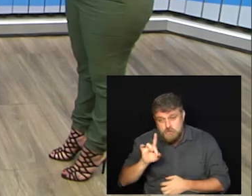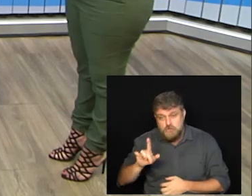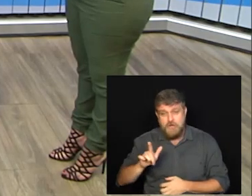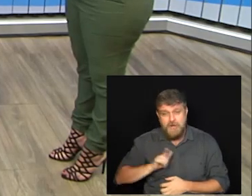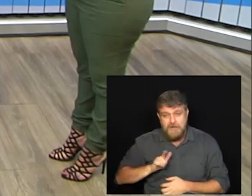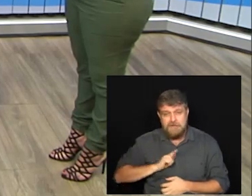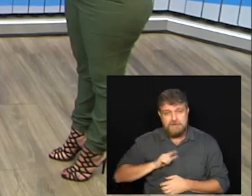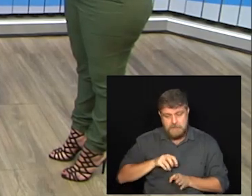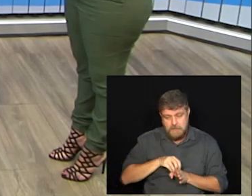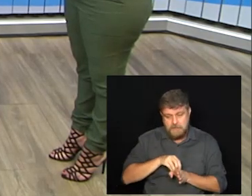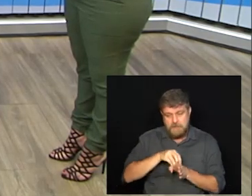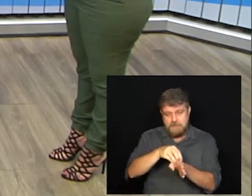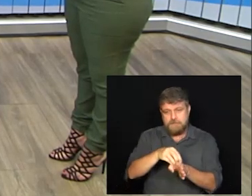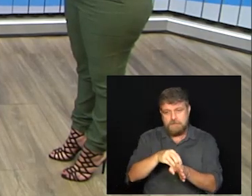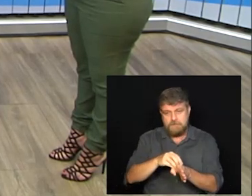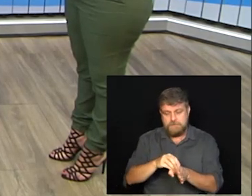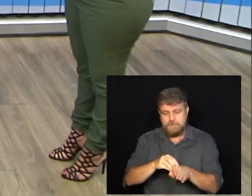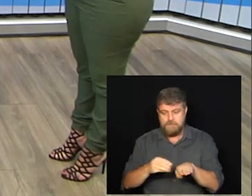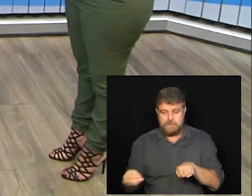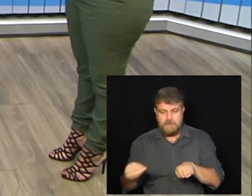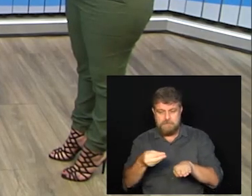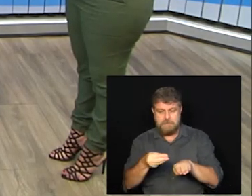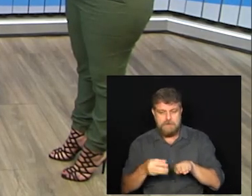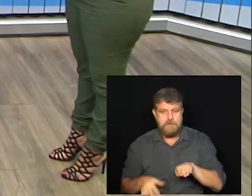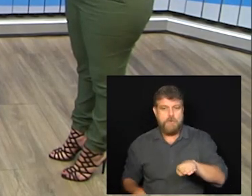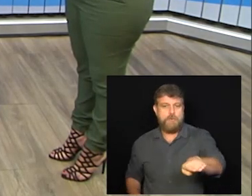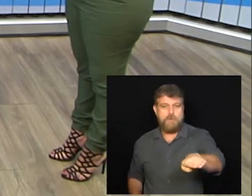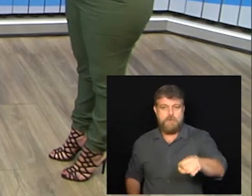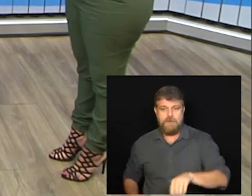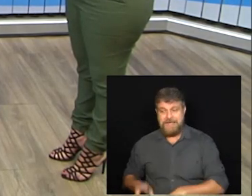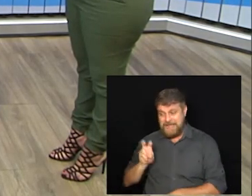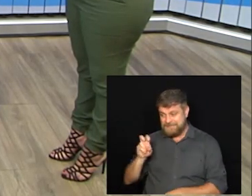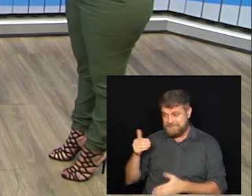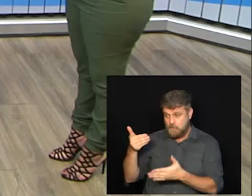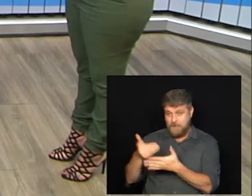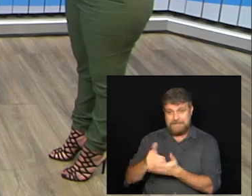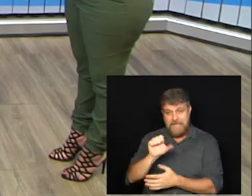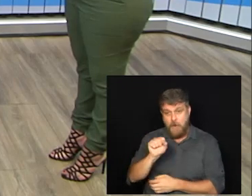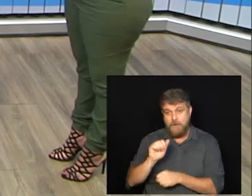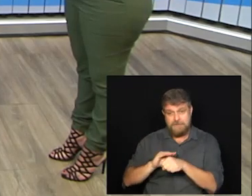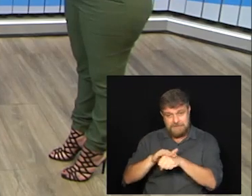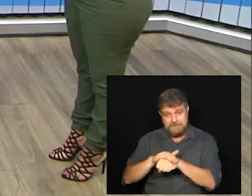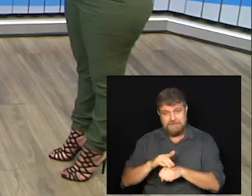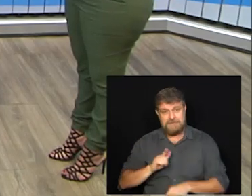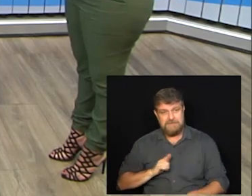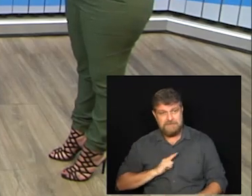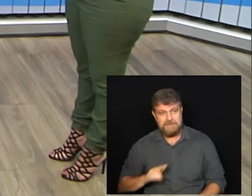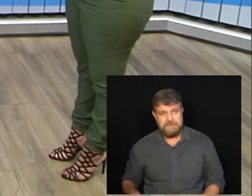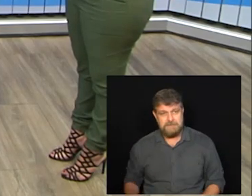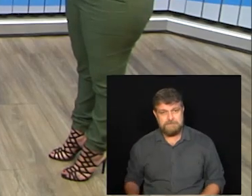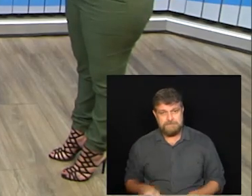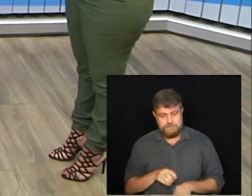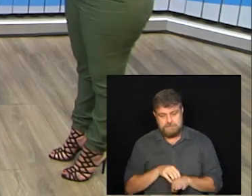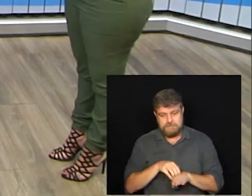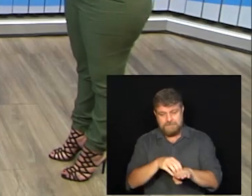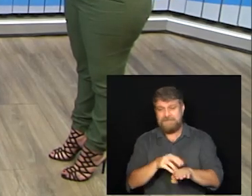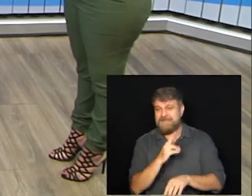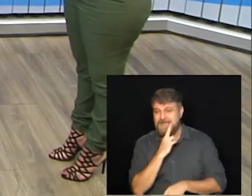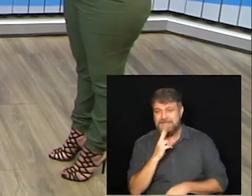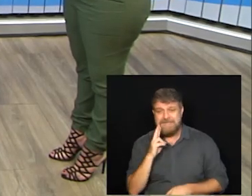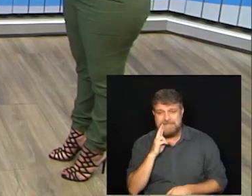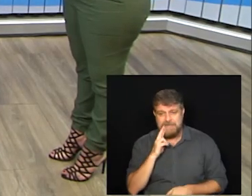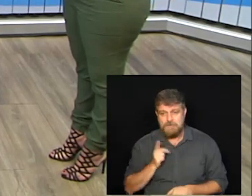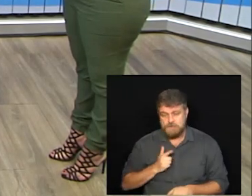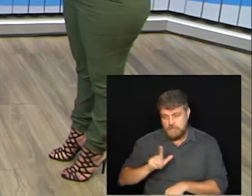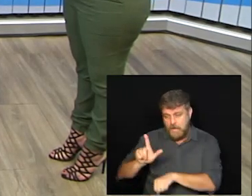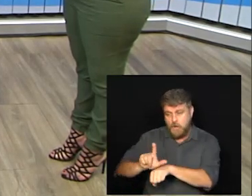somente o serviço de drive-thru entre 5 e 8 horas da noite e delivery 24 horas para restaurantes e